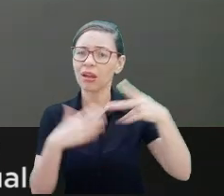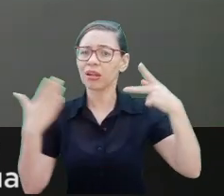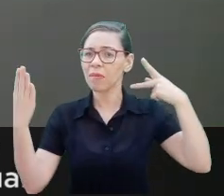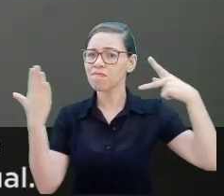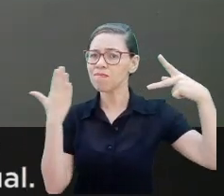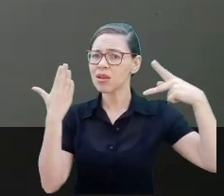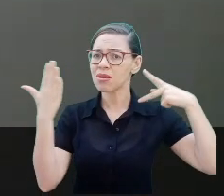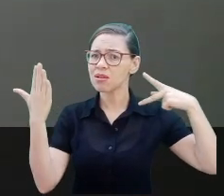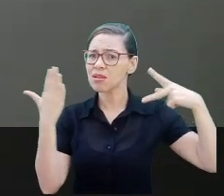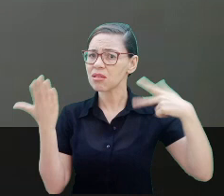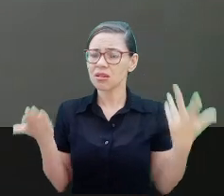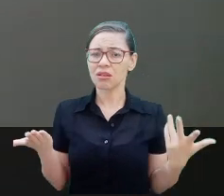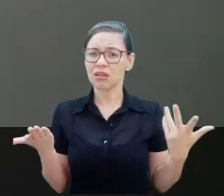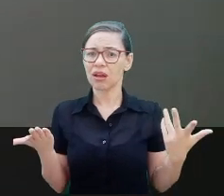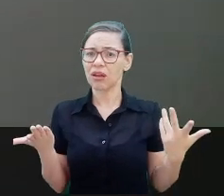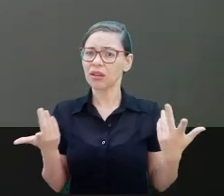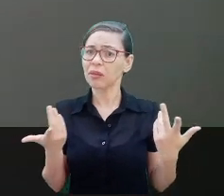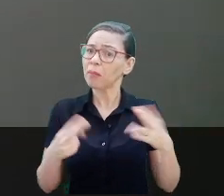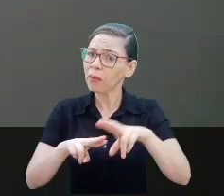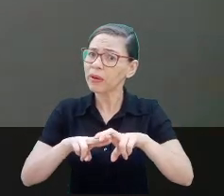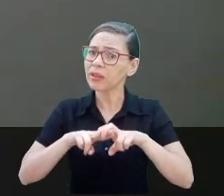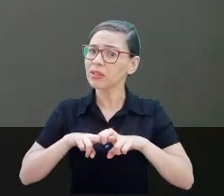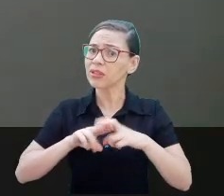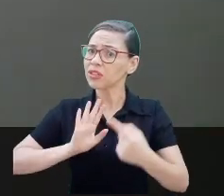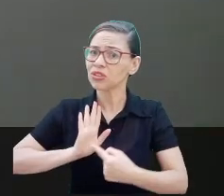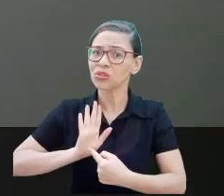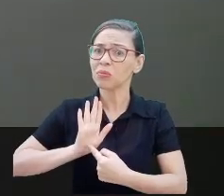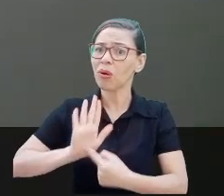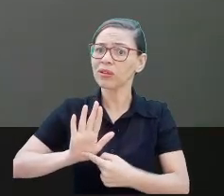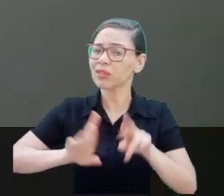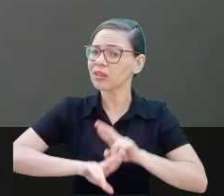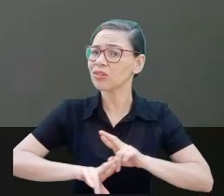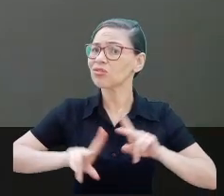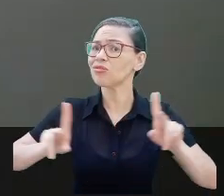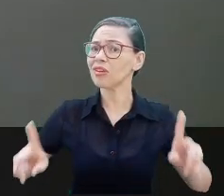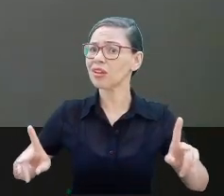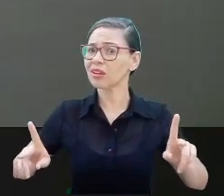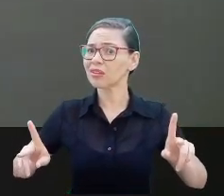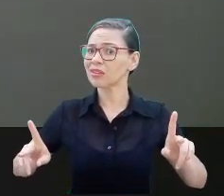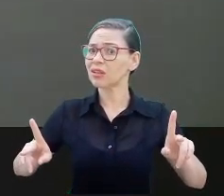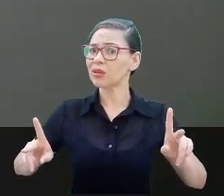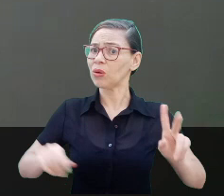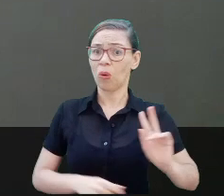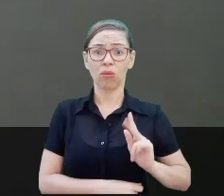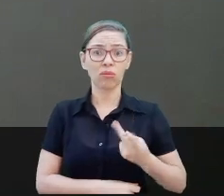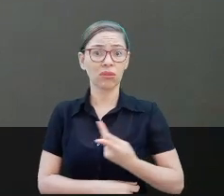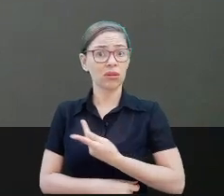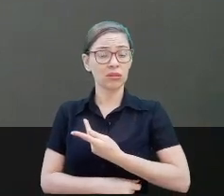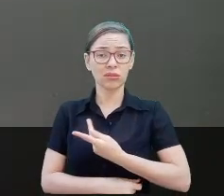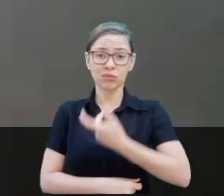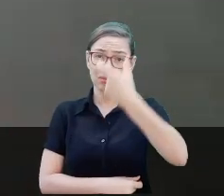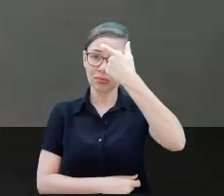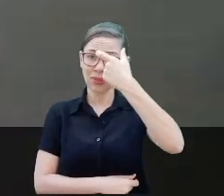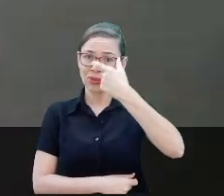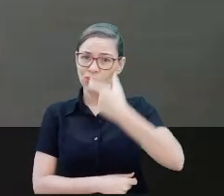pessoa transexual. E surge nessa, né, distinção justamente para diferenciar a transexualidade da homossexualidade, né, de quem